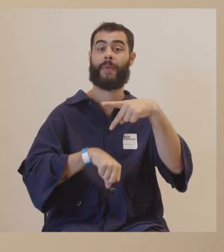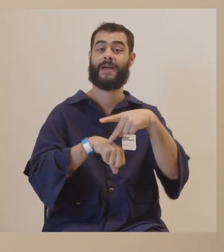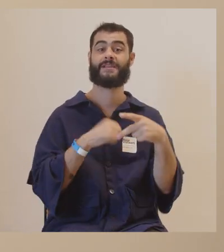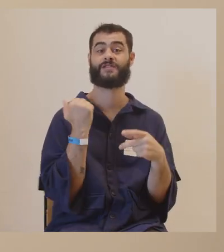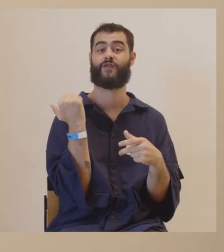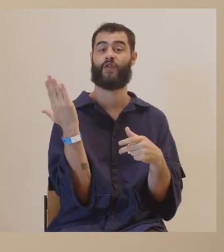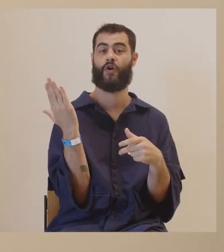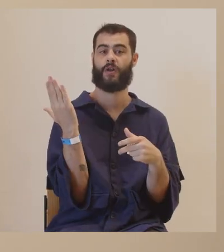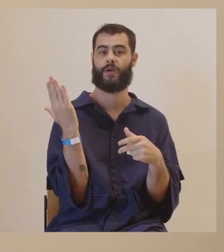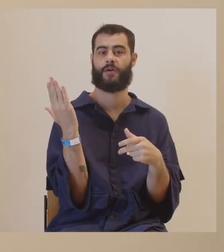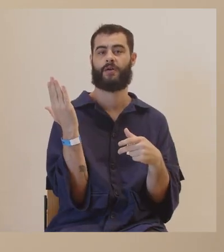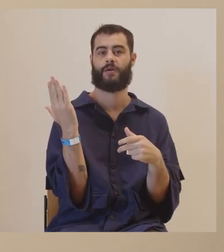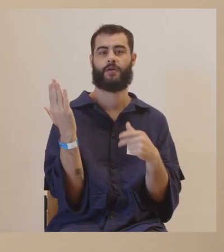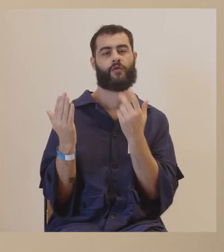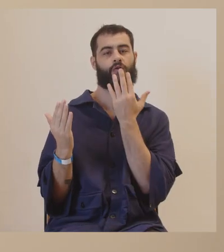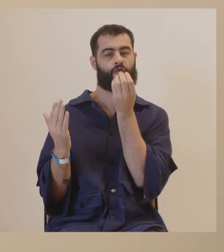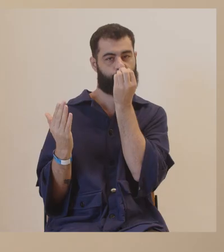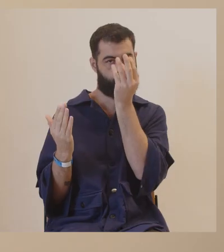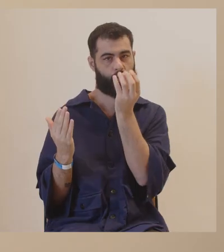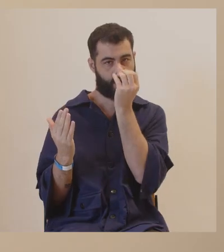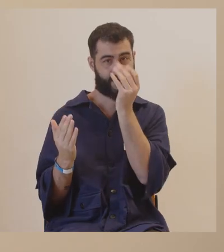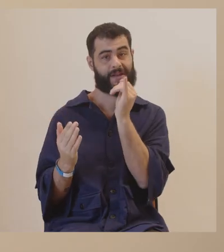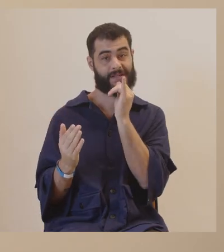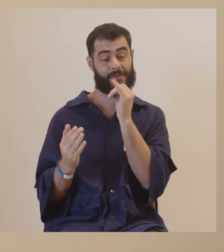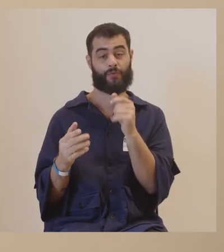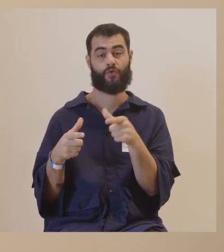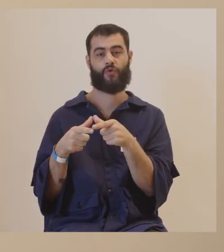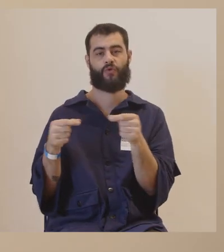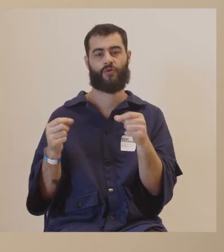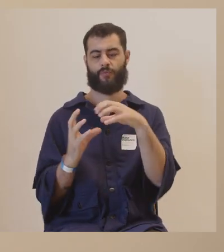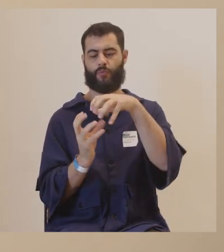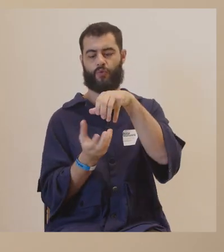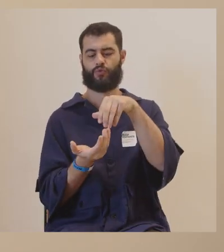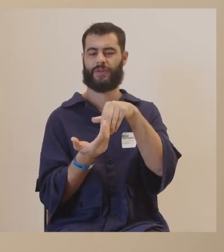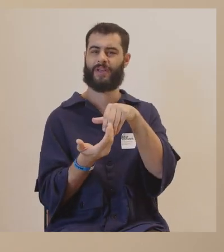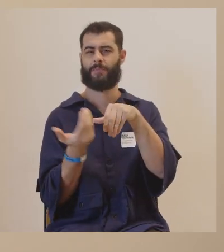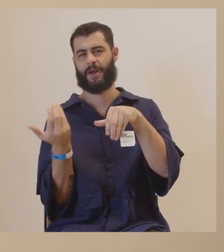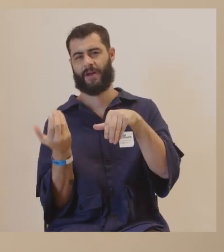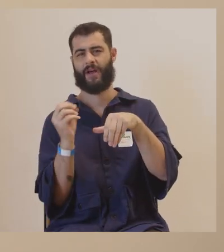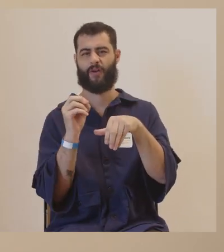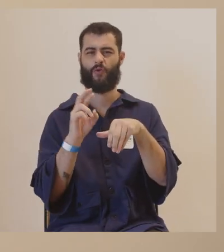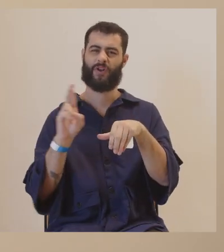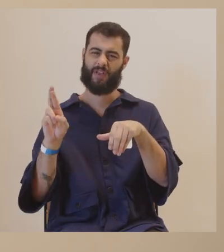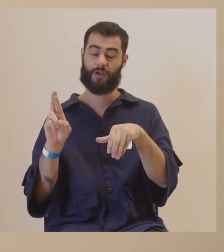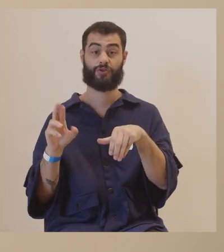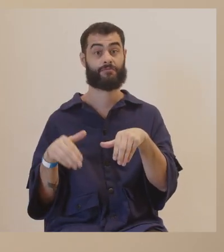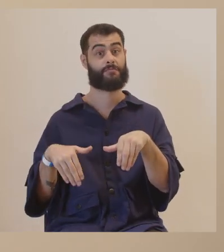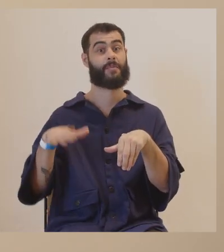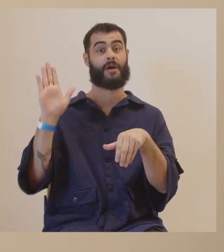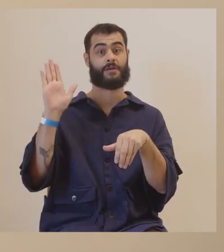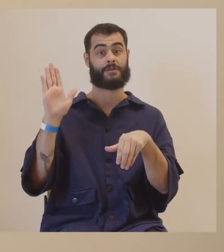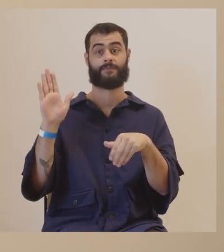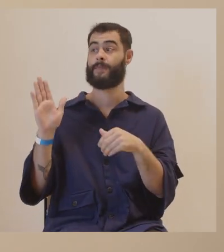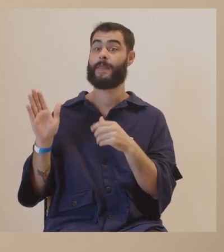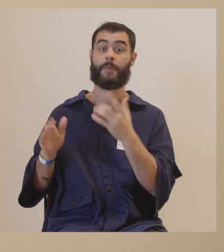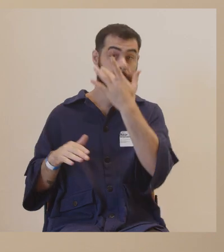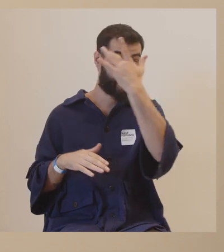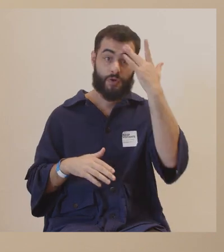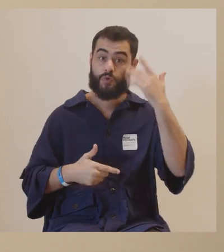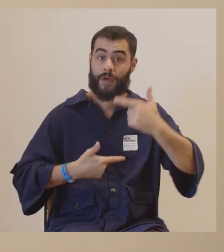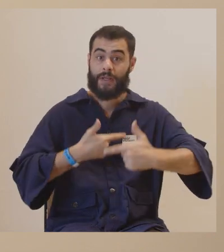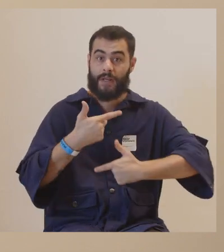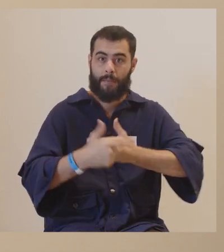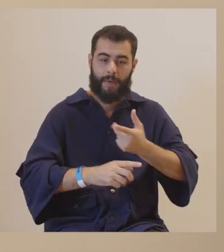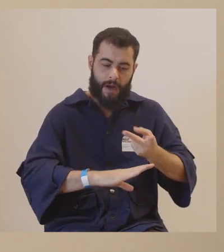orientais, obviamente. E, numa determinada altura, ele chegou a ter, acho que 11 jardineiros trabalhando com ele nesse jardim, né?